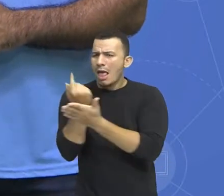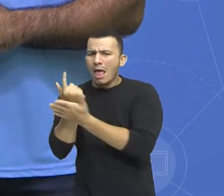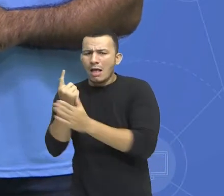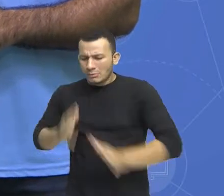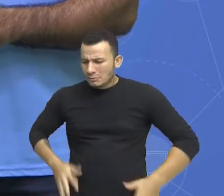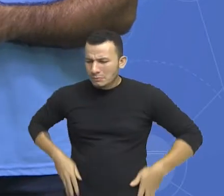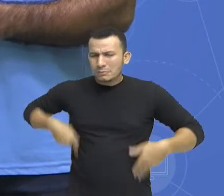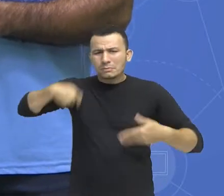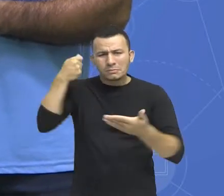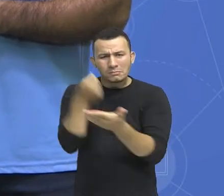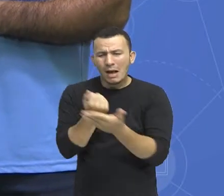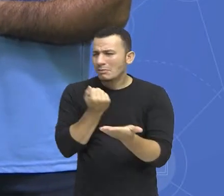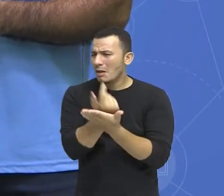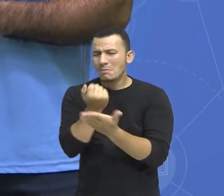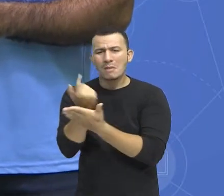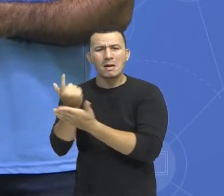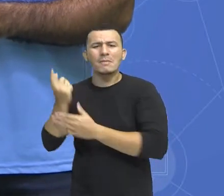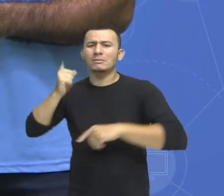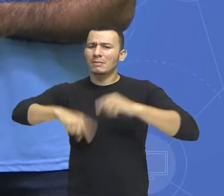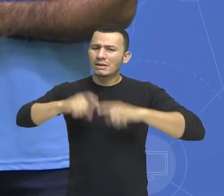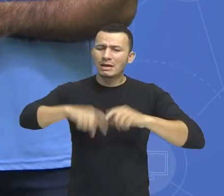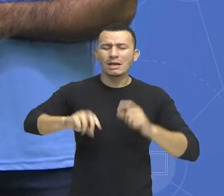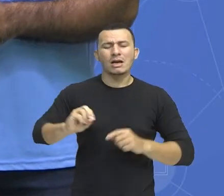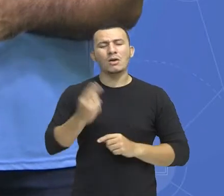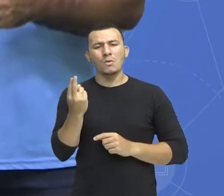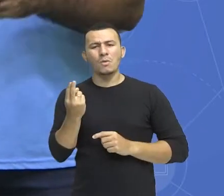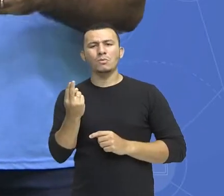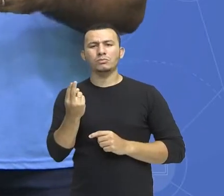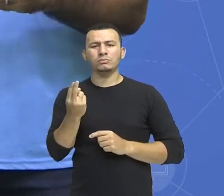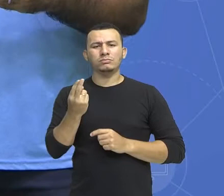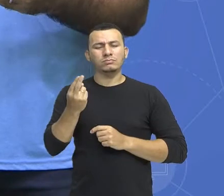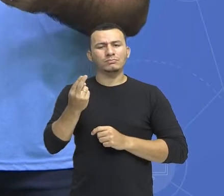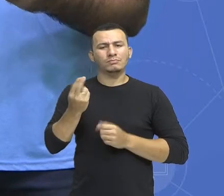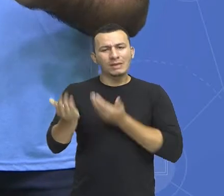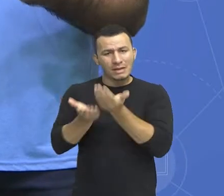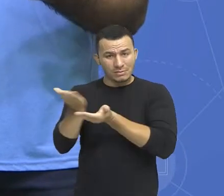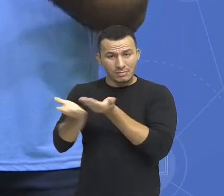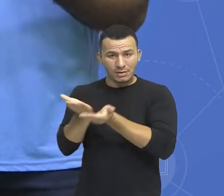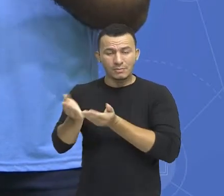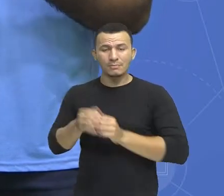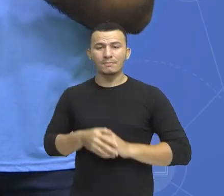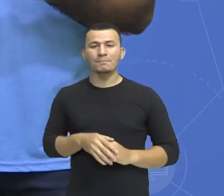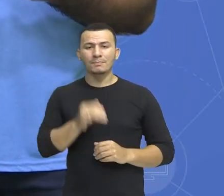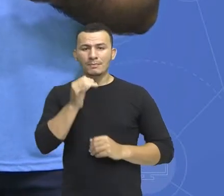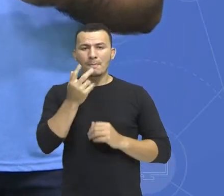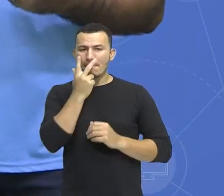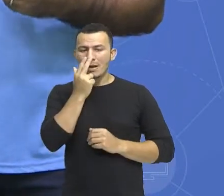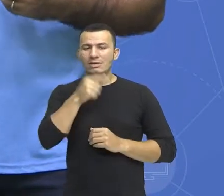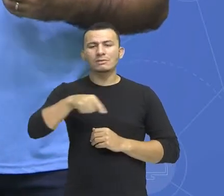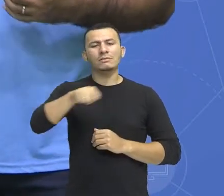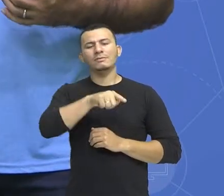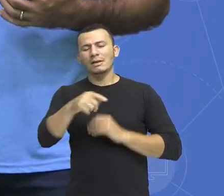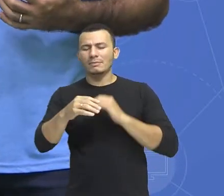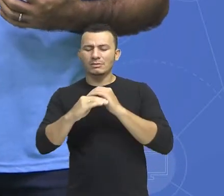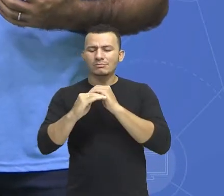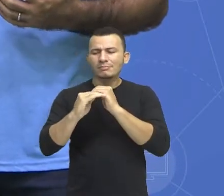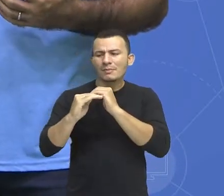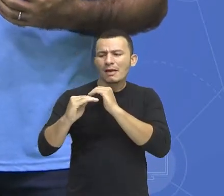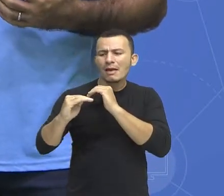bens, mercadoria e ou serviços. Então, é como se você fosse alienado